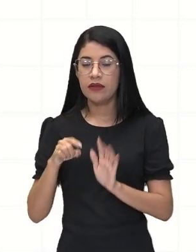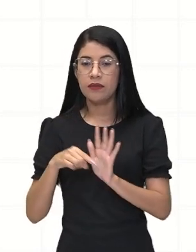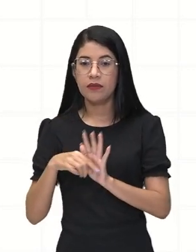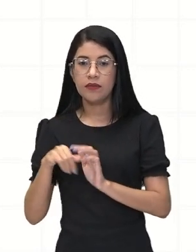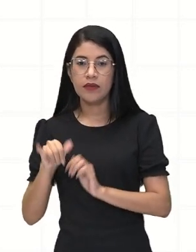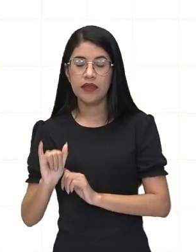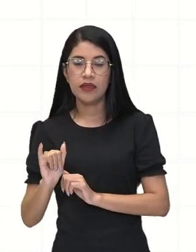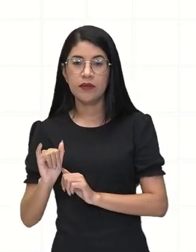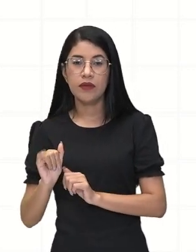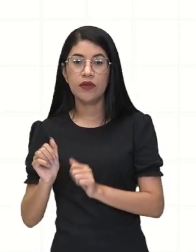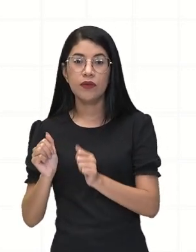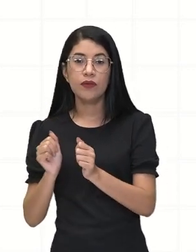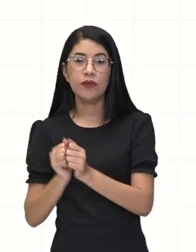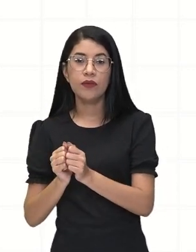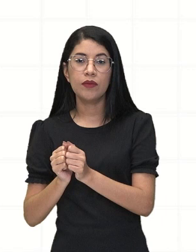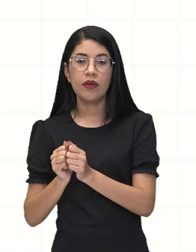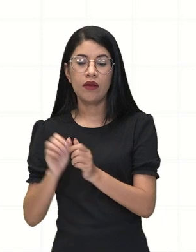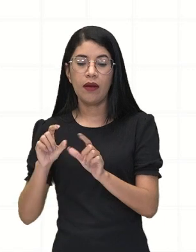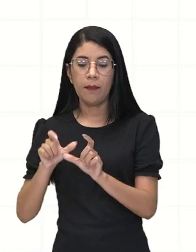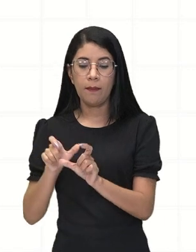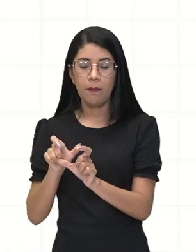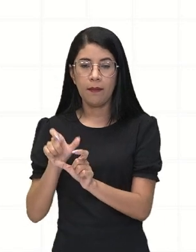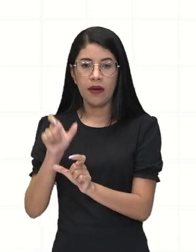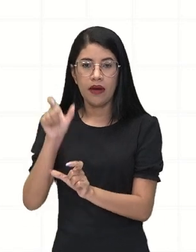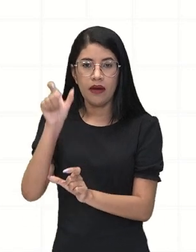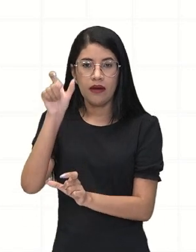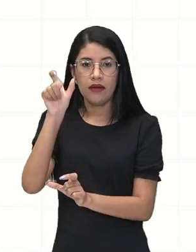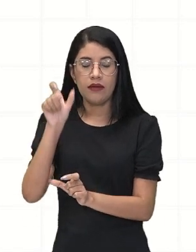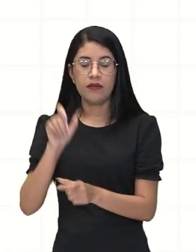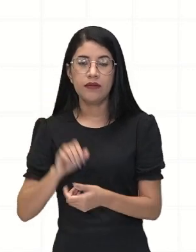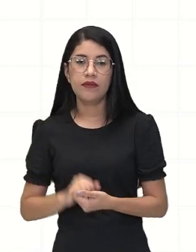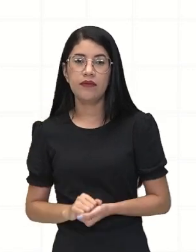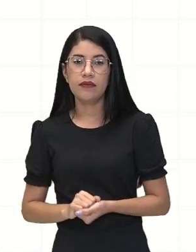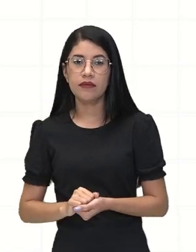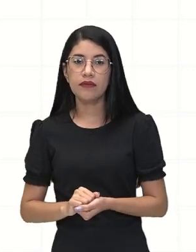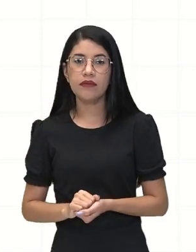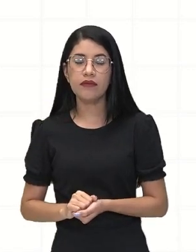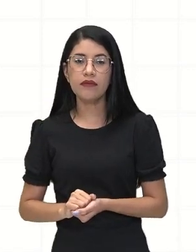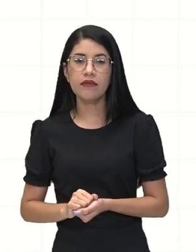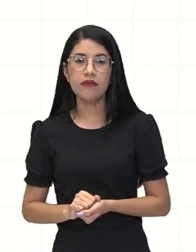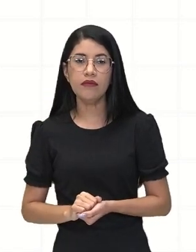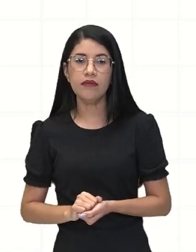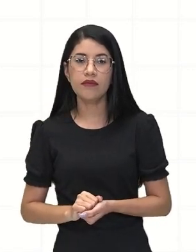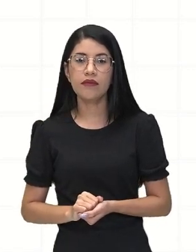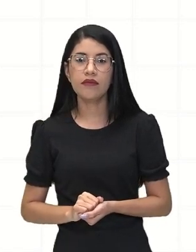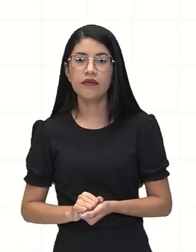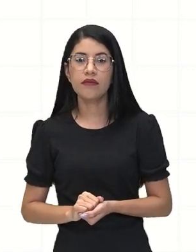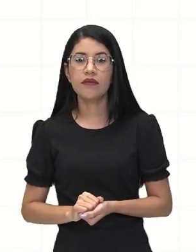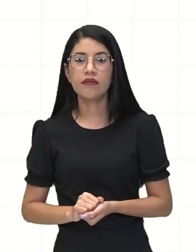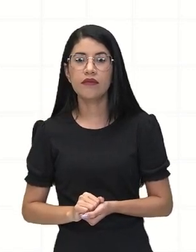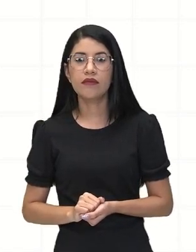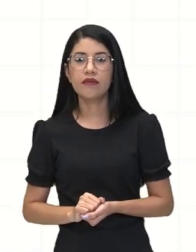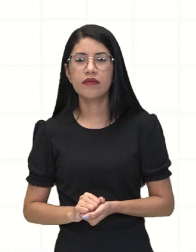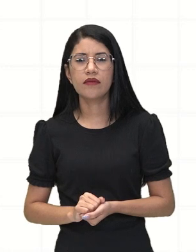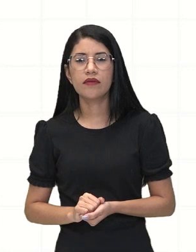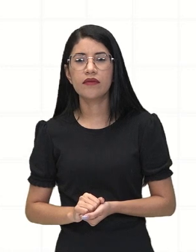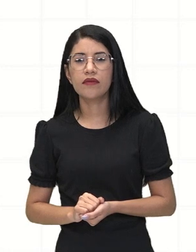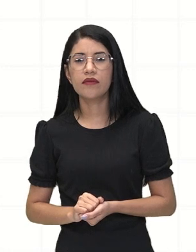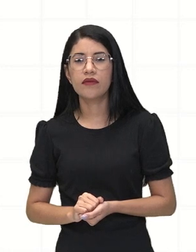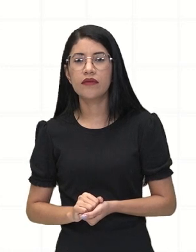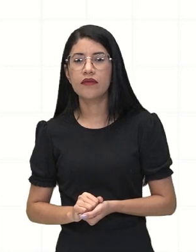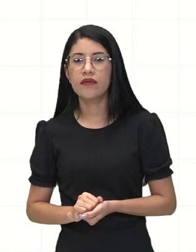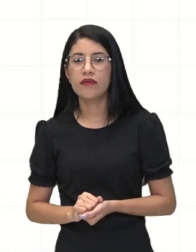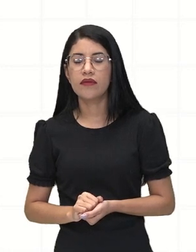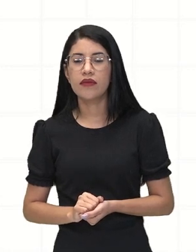e juntei com a base da primeira figura. Tudo bem? Então, ó, esse lado aqui ficou exatamente quem?